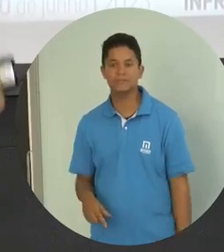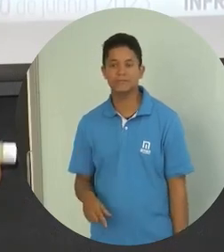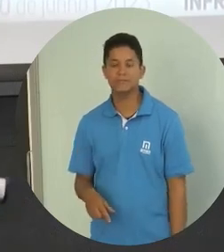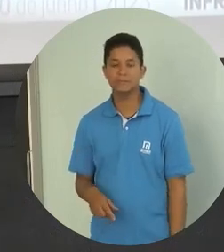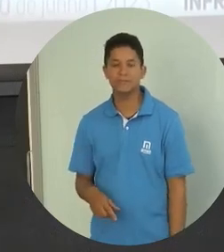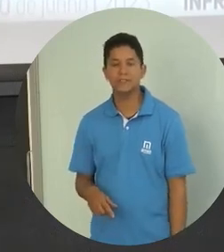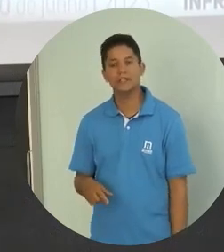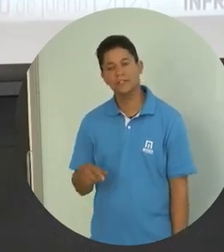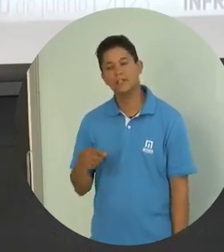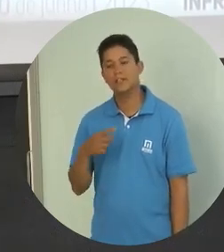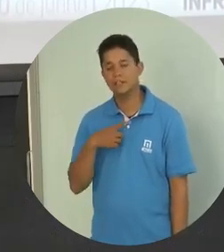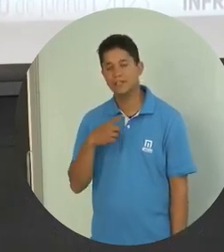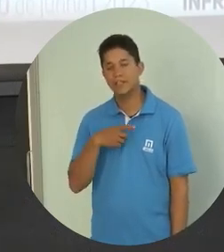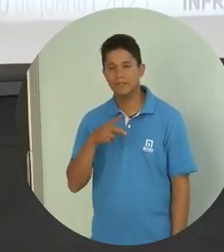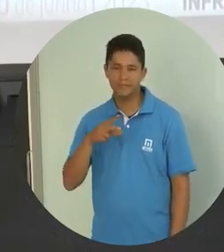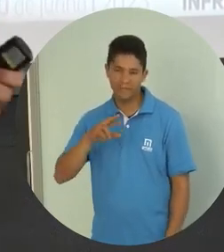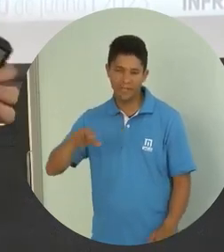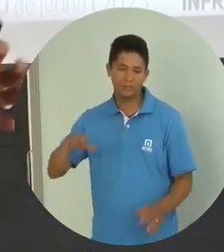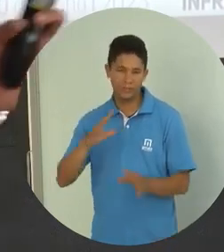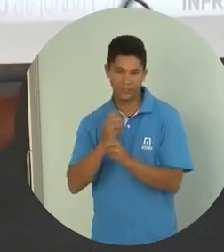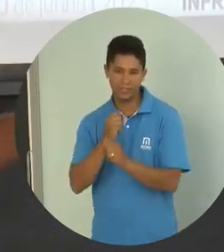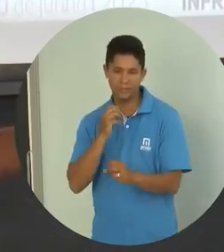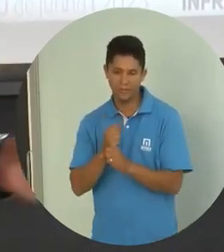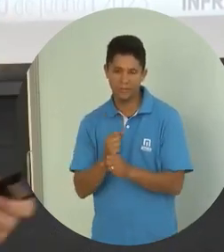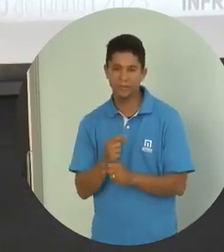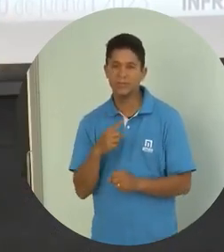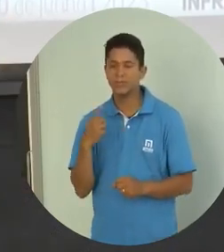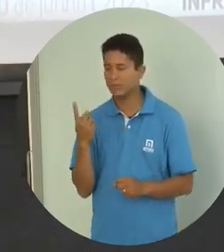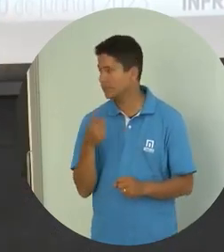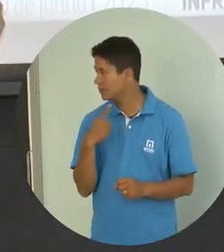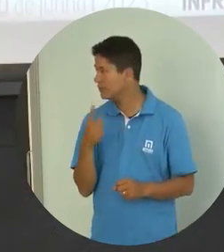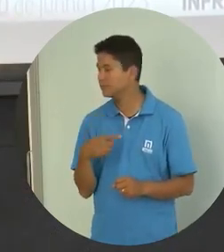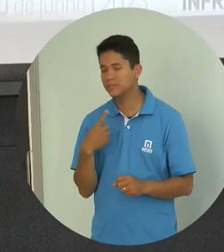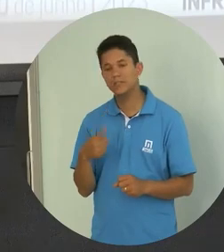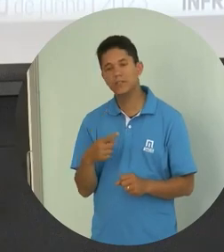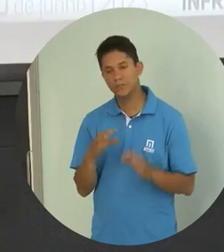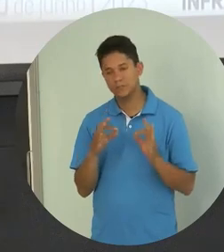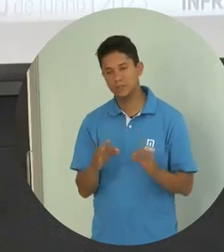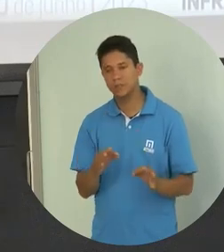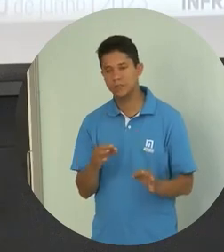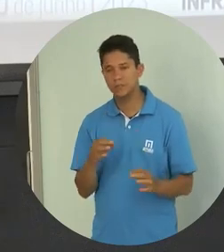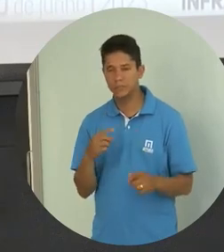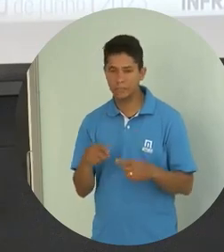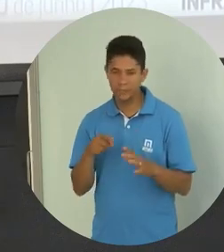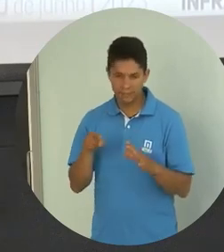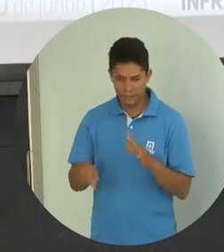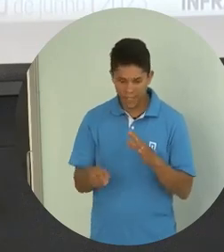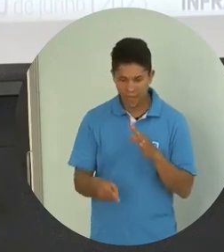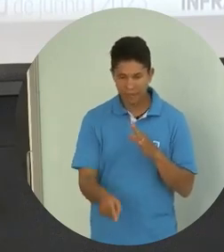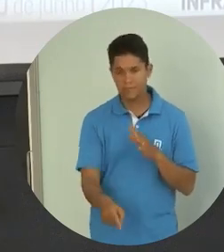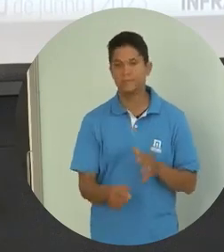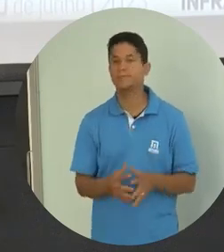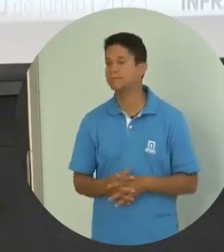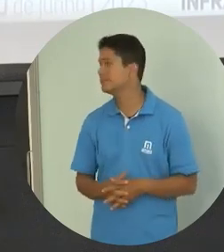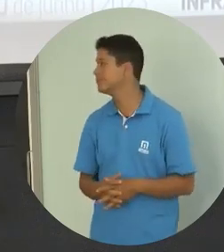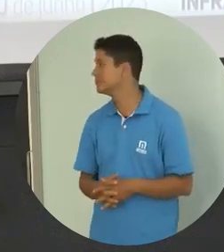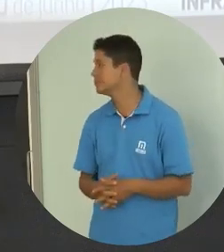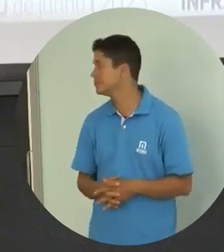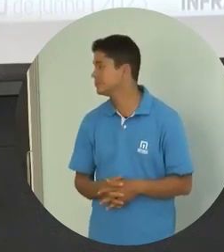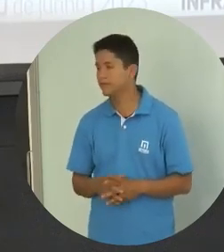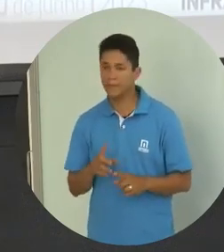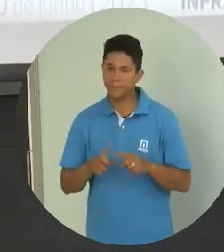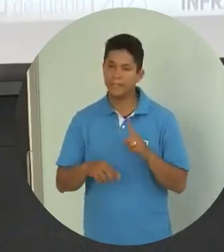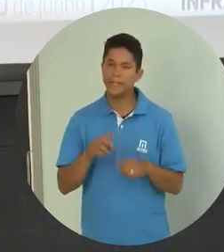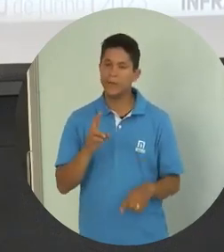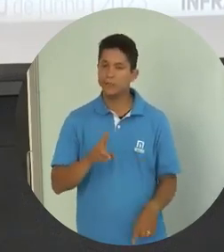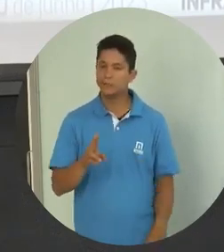já fez orçamentos também, a gente consolida e depois escava. Tá? Então é um material que a gente tem